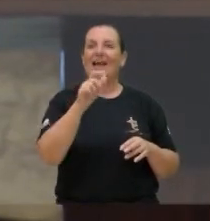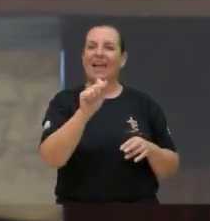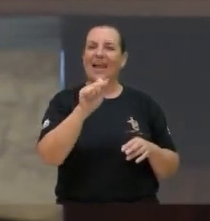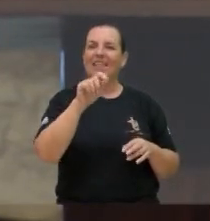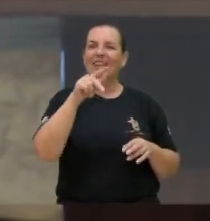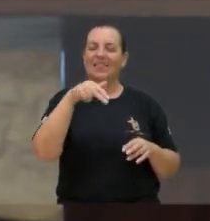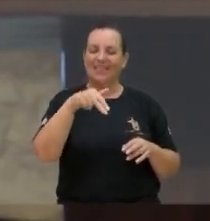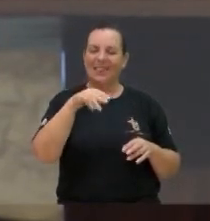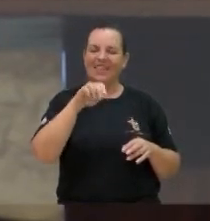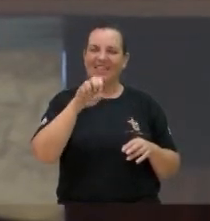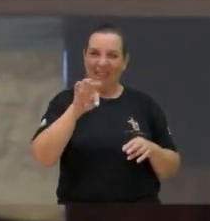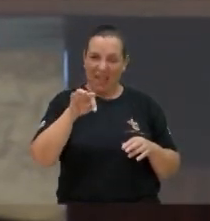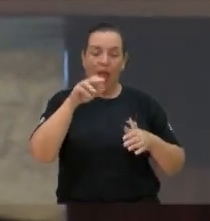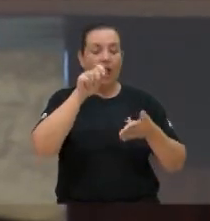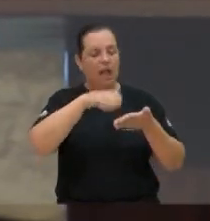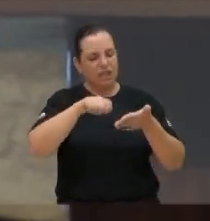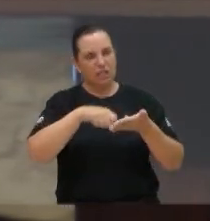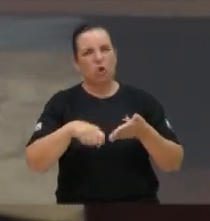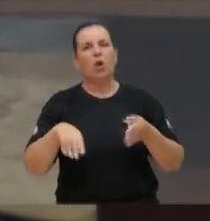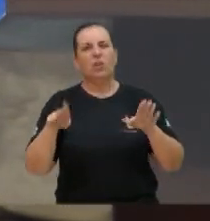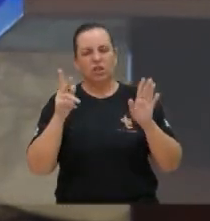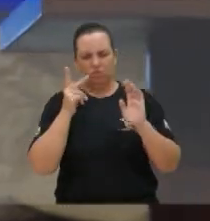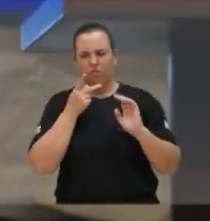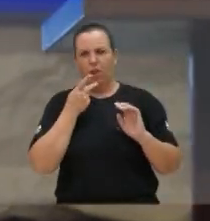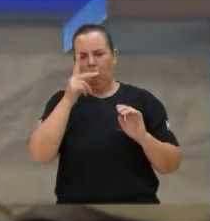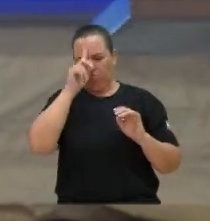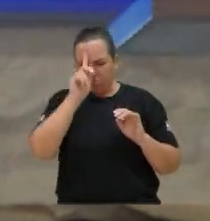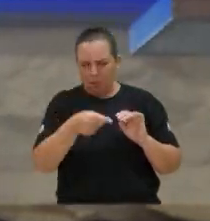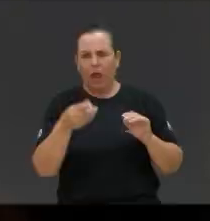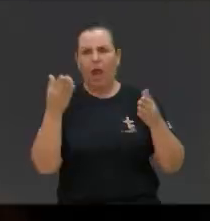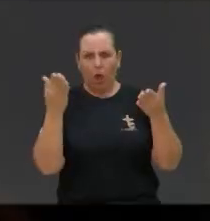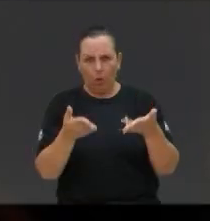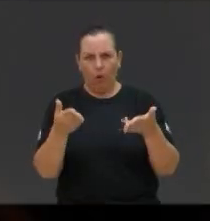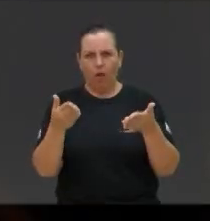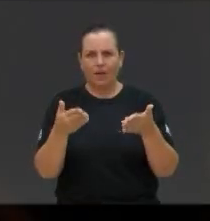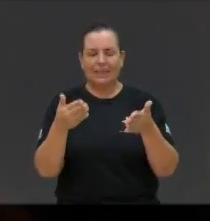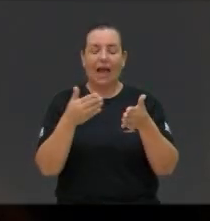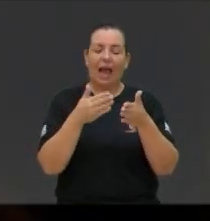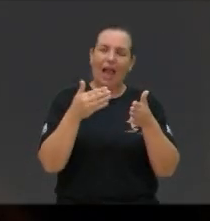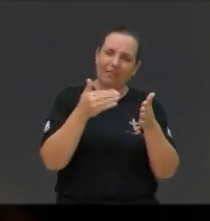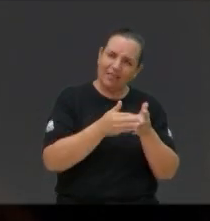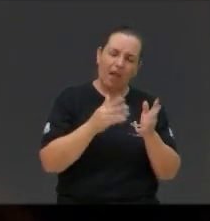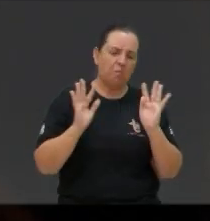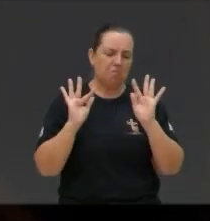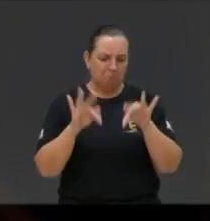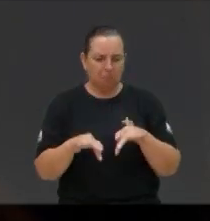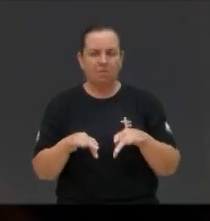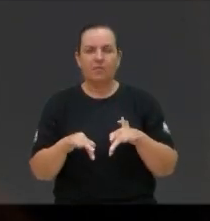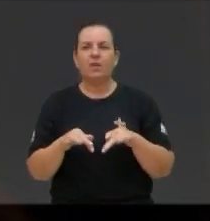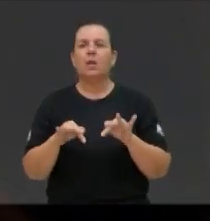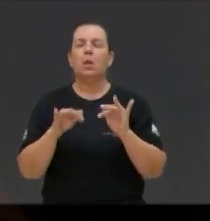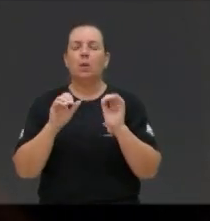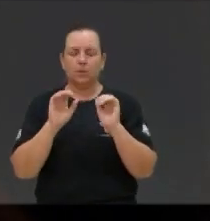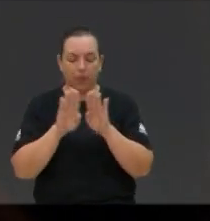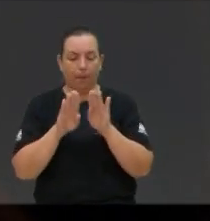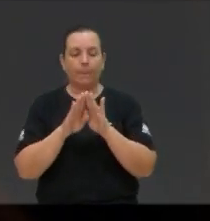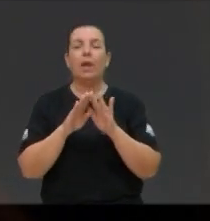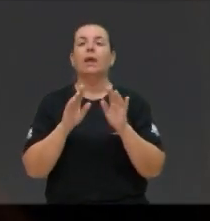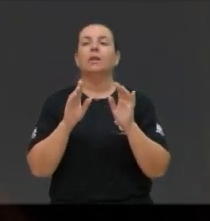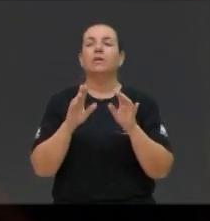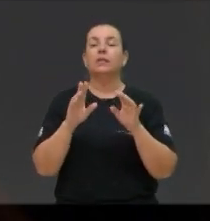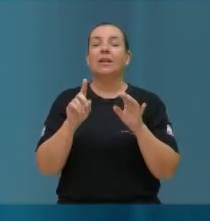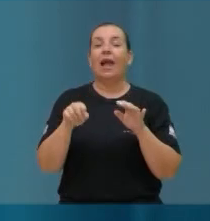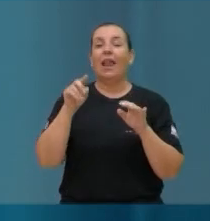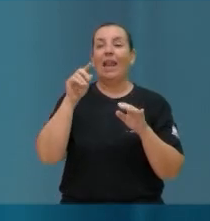pelos deputados e determinou que daquele dia em diante, também reconhecida pelo poder civil, Nossa Senhora